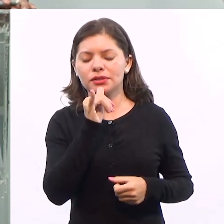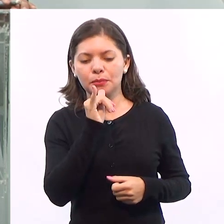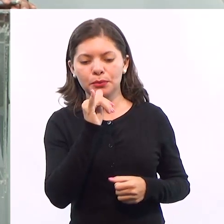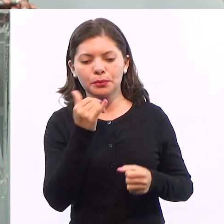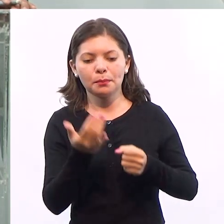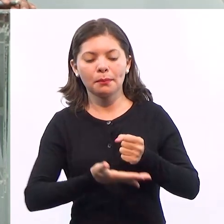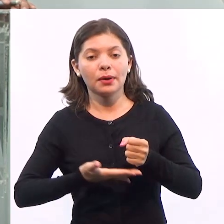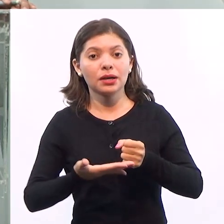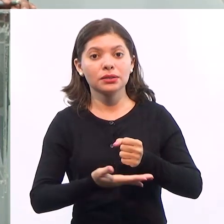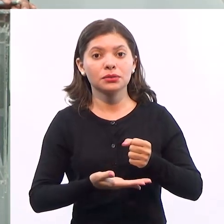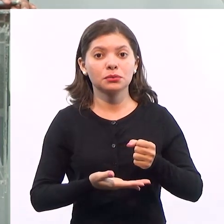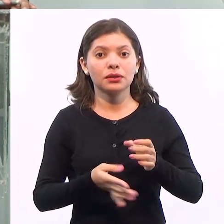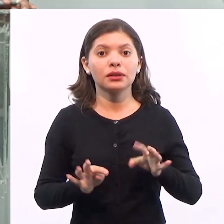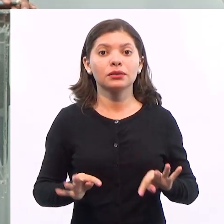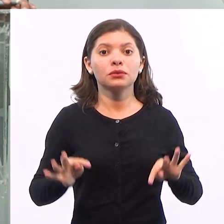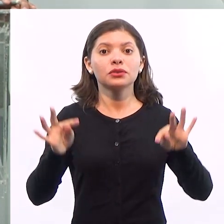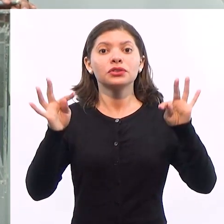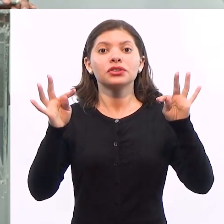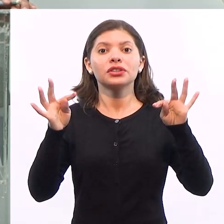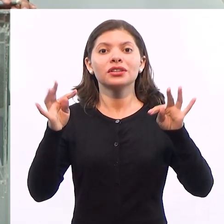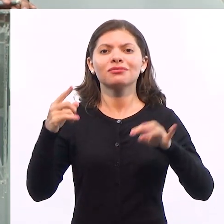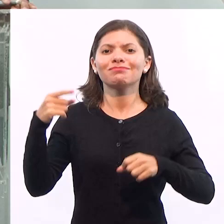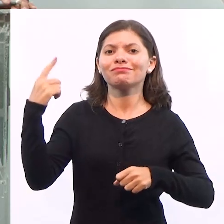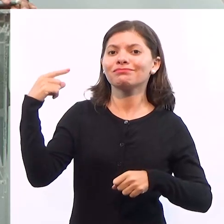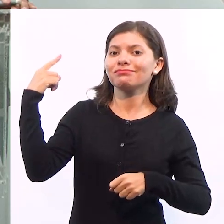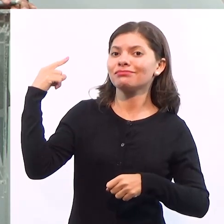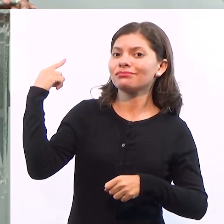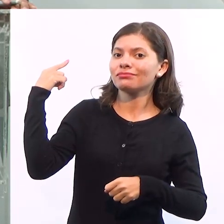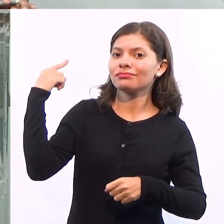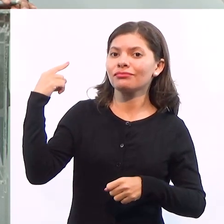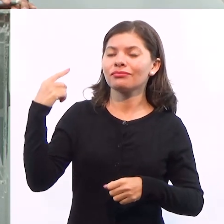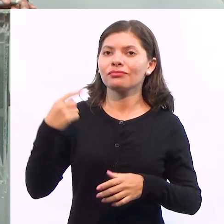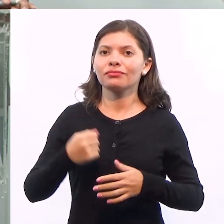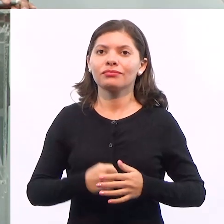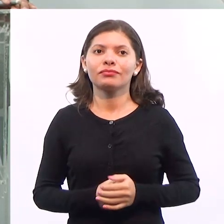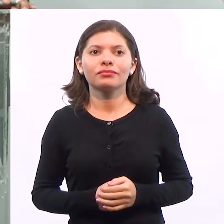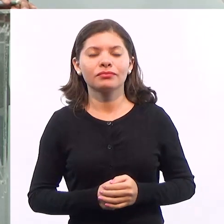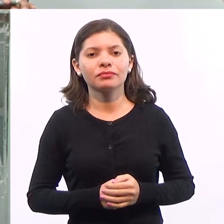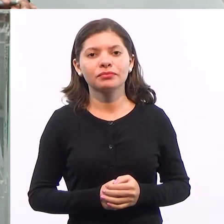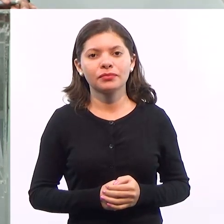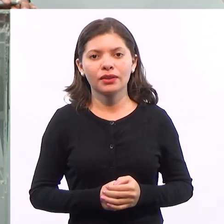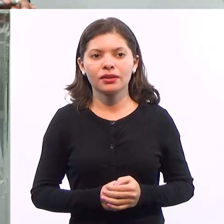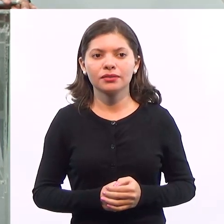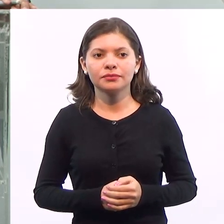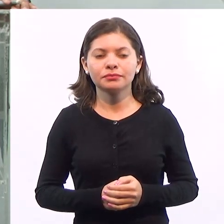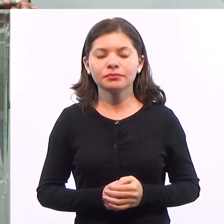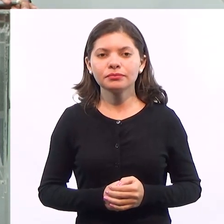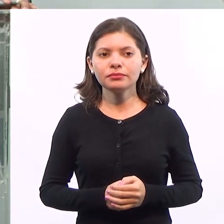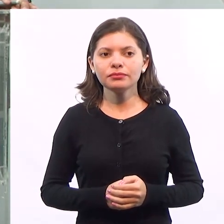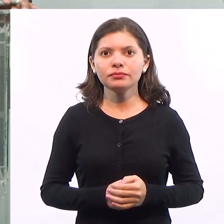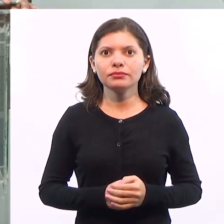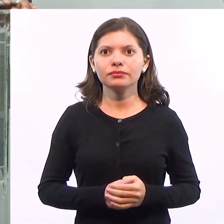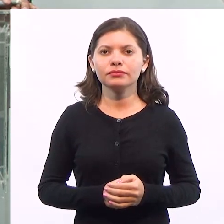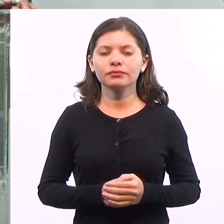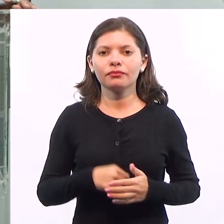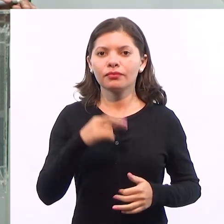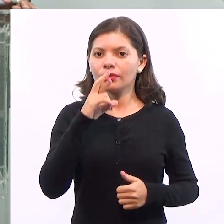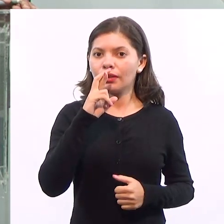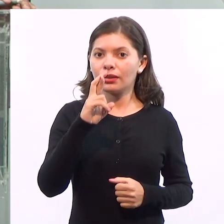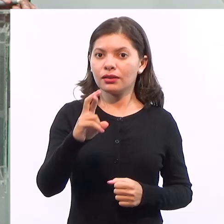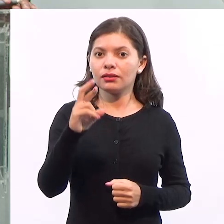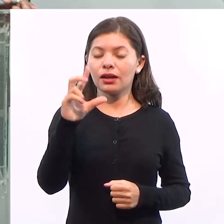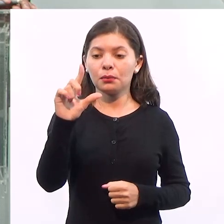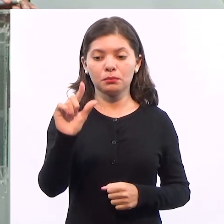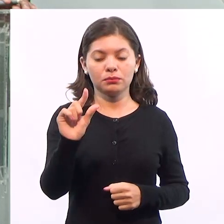vou dar um exemplo básico aqui, a tecnologia, elas ficaram para trás. E isso vai desanimando, a produção vai caindo, os resultados vão ficando